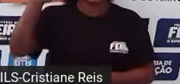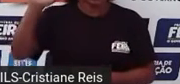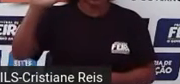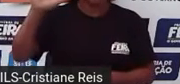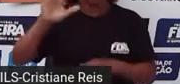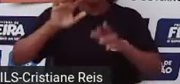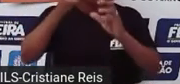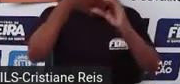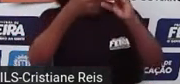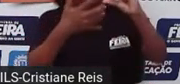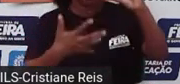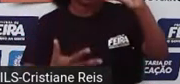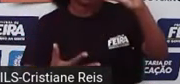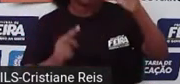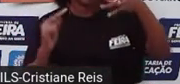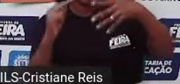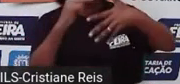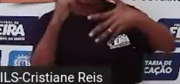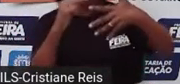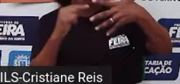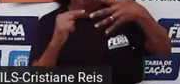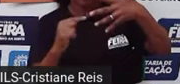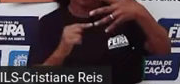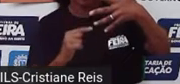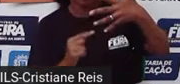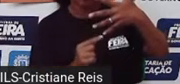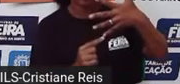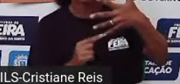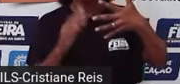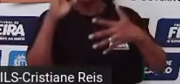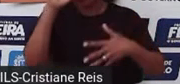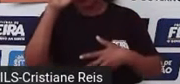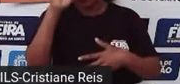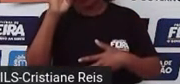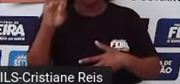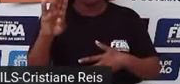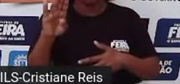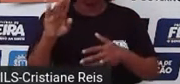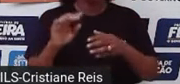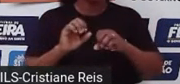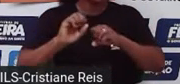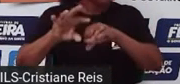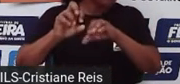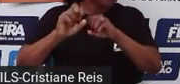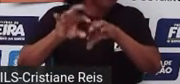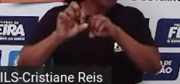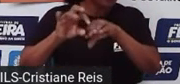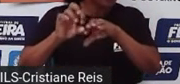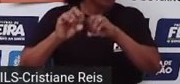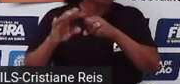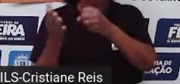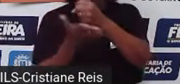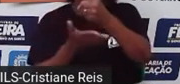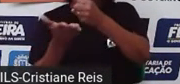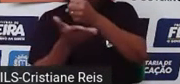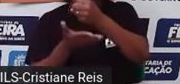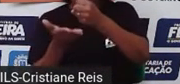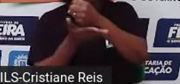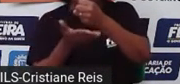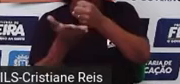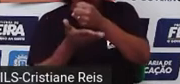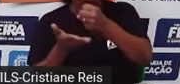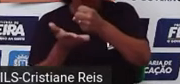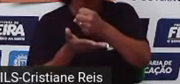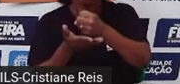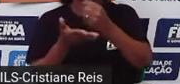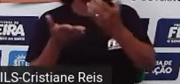aspectos gerais Então vai ser uma aula assim bem básica até porque esse é um continente né um dos primeiros